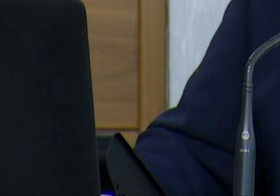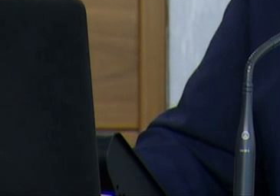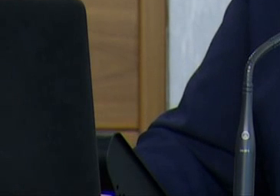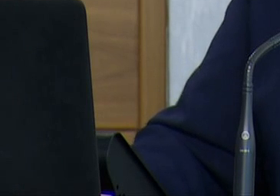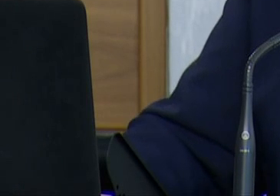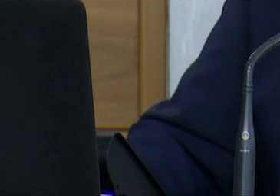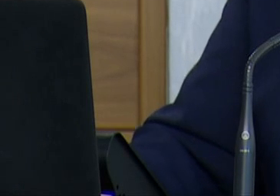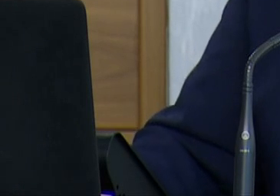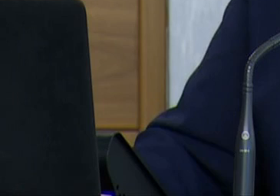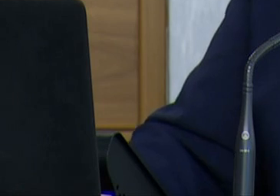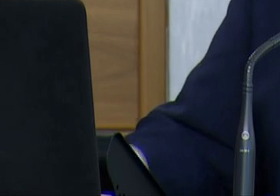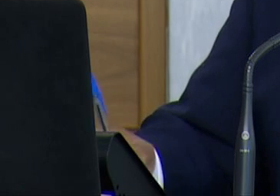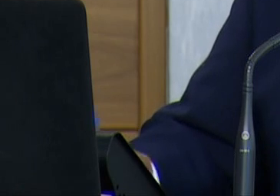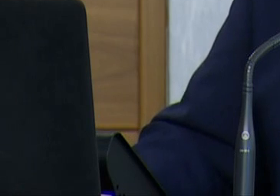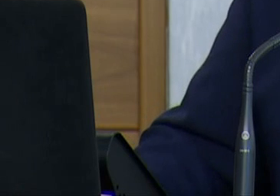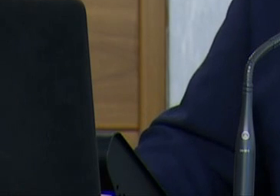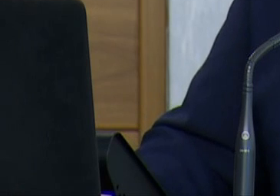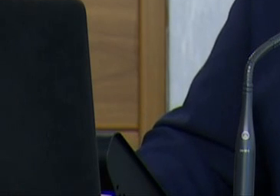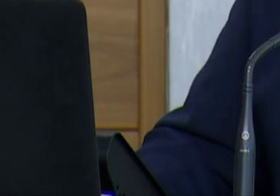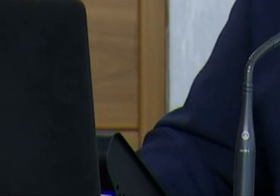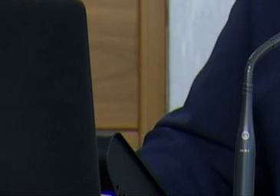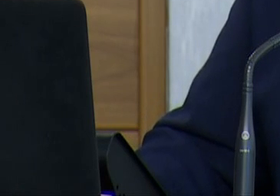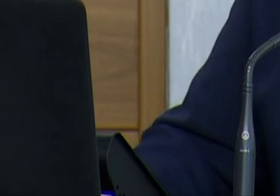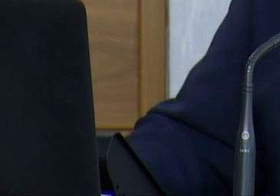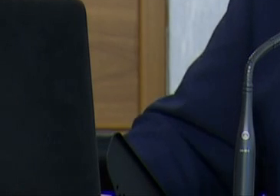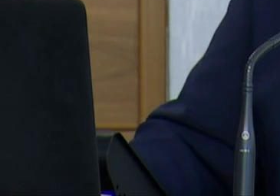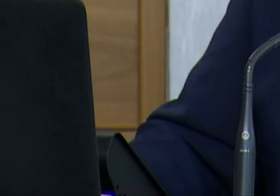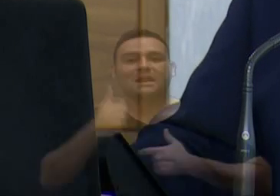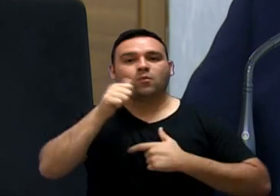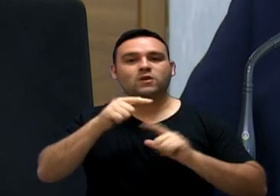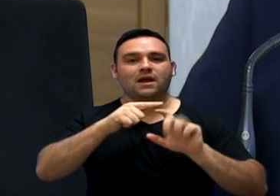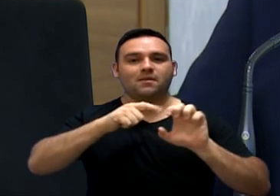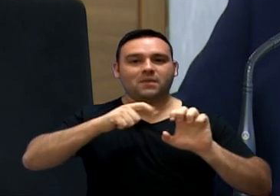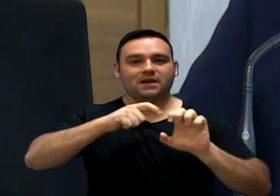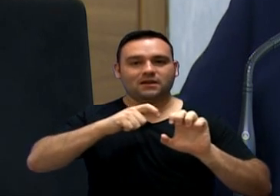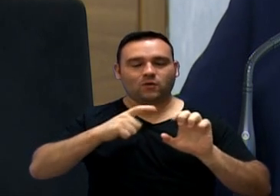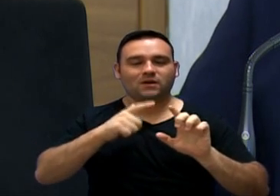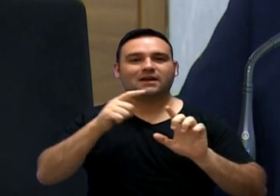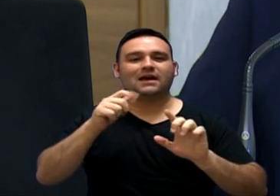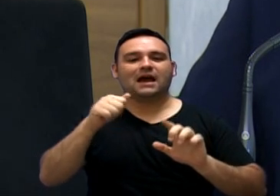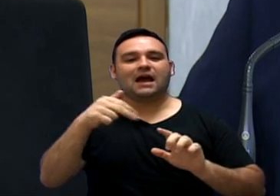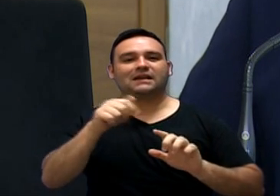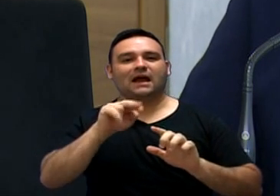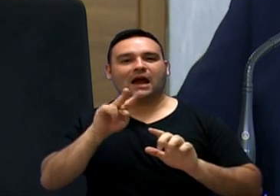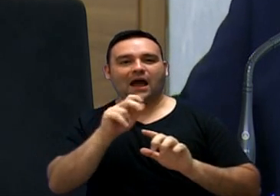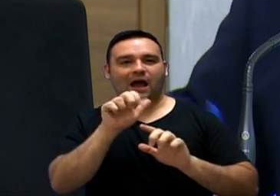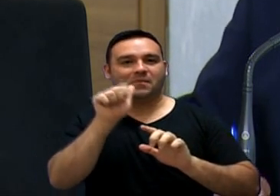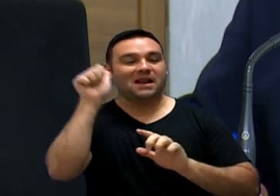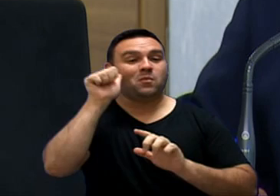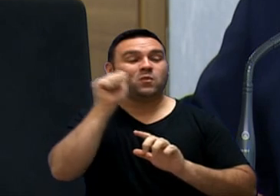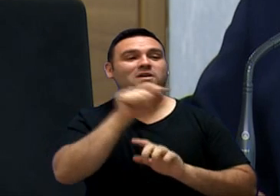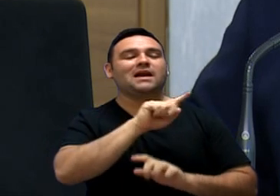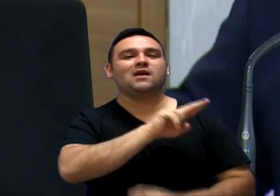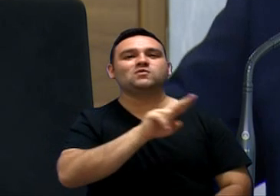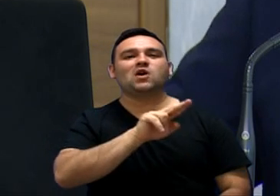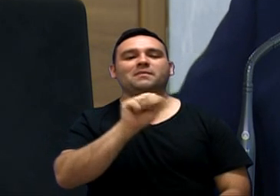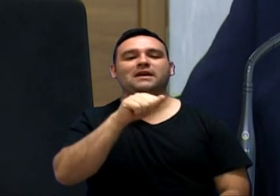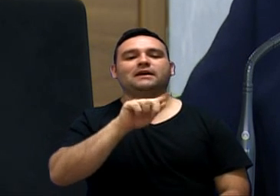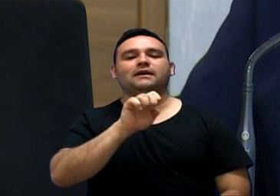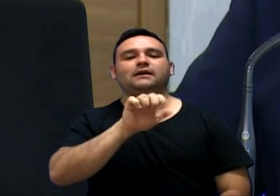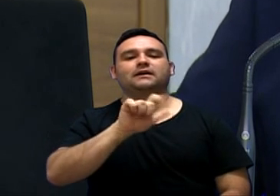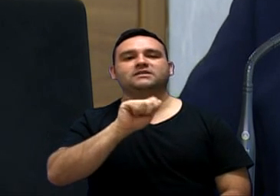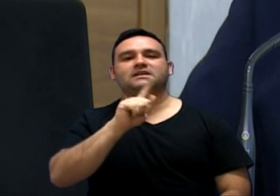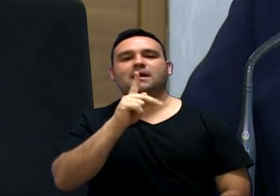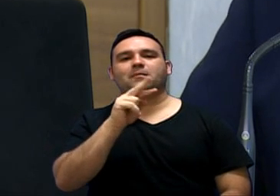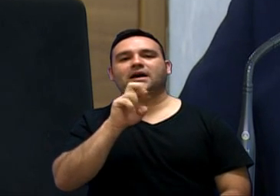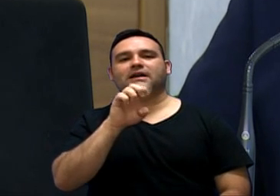80/2021 do vereador Fausto, que dispõe sobre a questão de medalha da mulher empreendedora Abelha, a ilustríssima senhora empresária Ângela